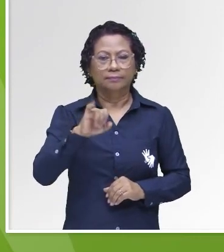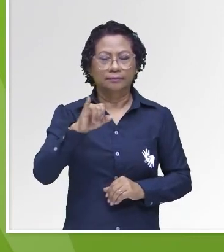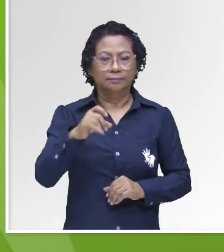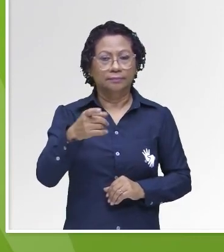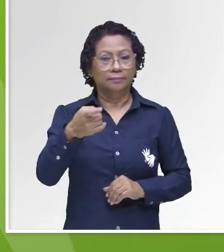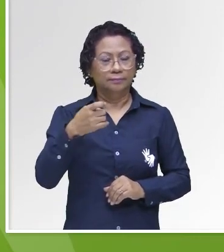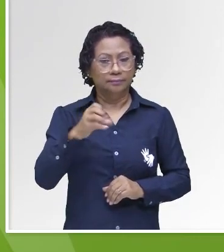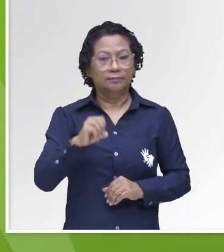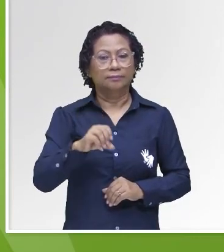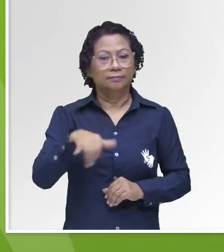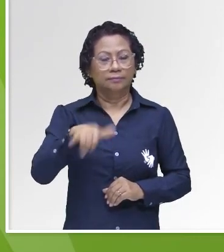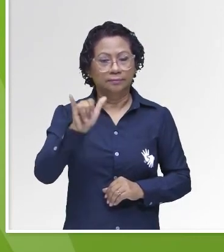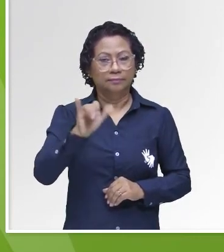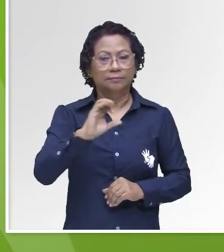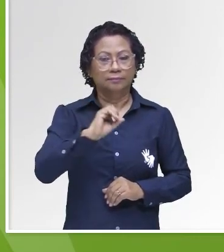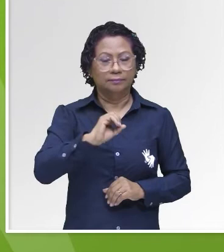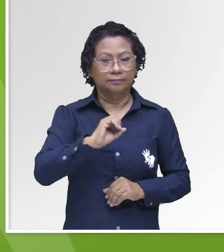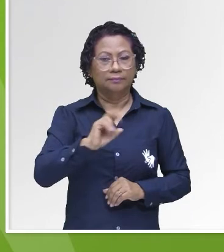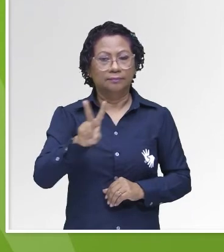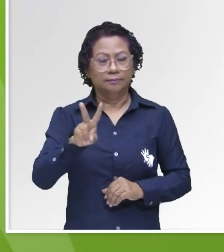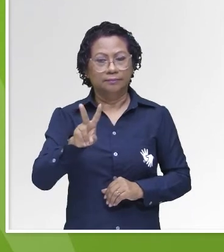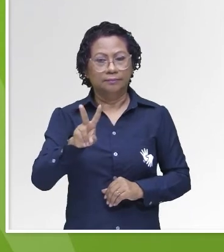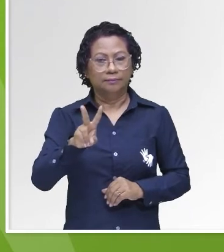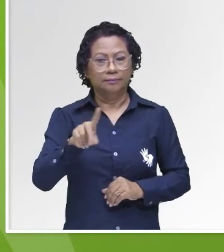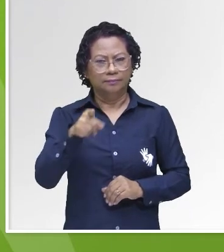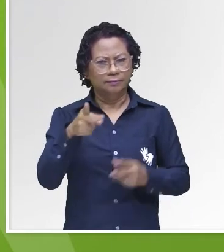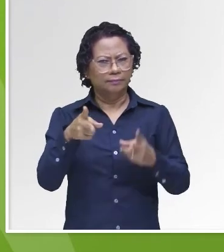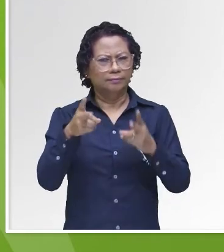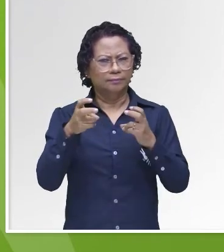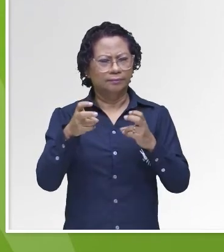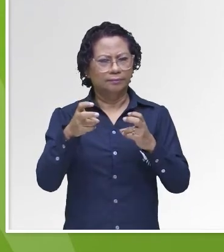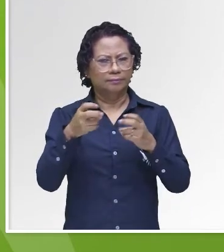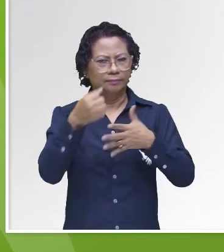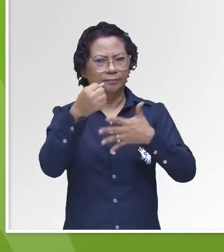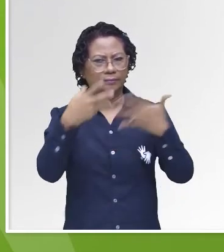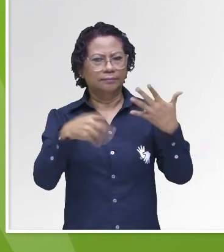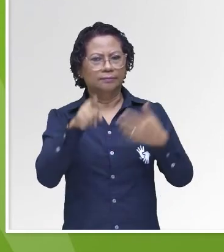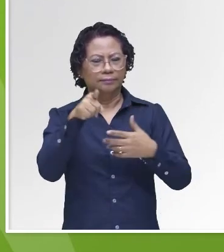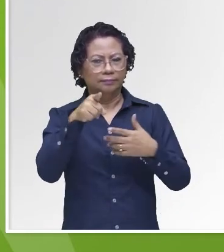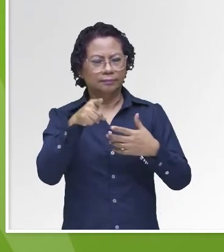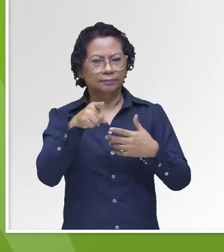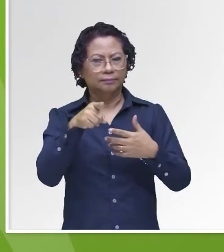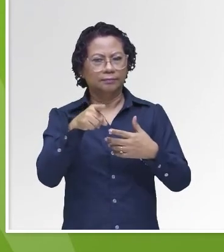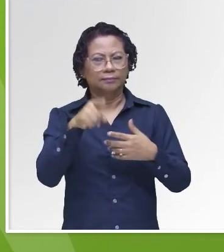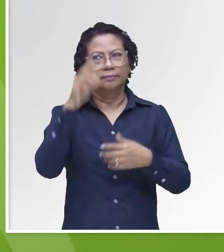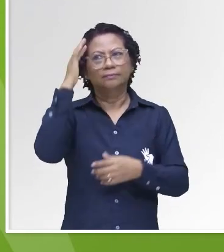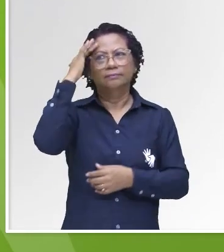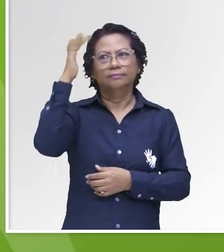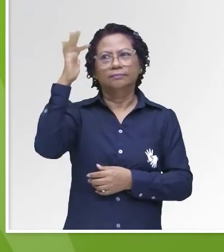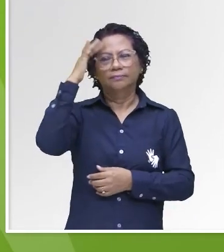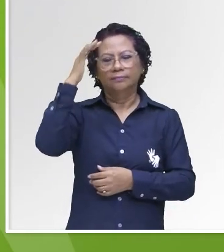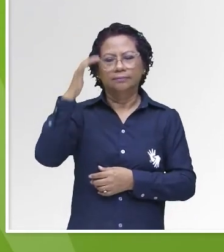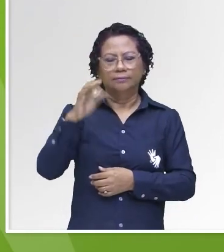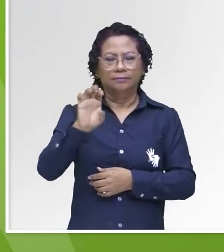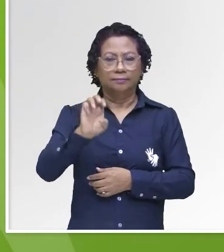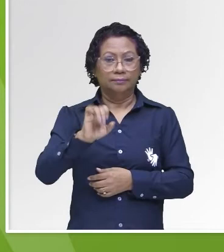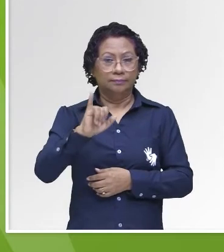é v0 seno de θ. Você já anotou aí. Aí o que você tem que pensar? Eixo